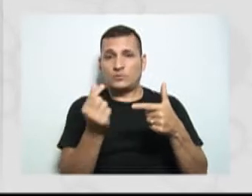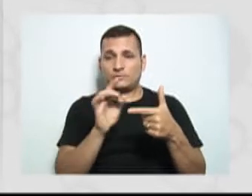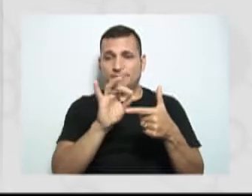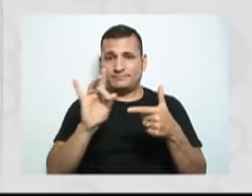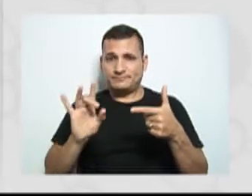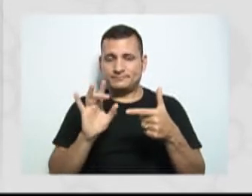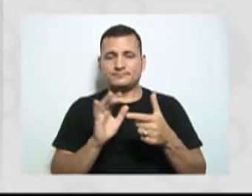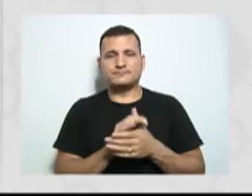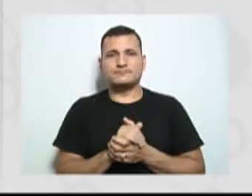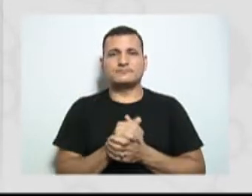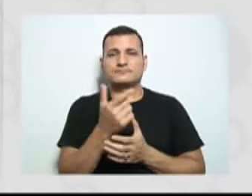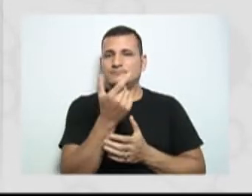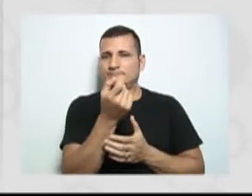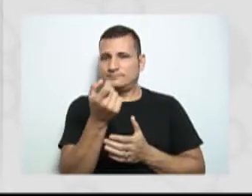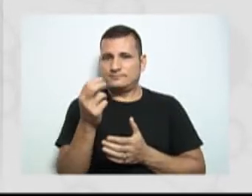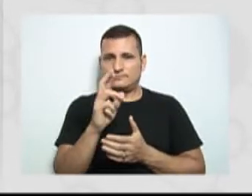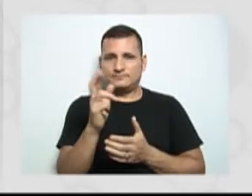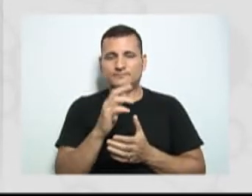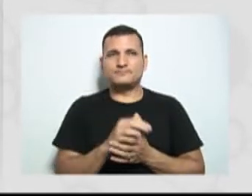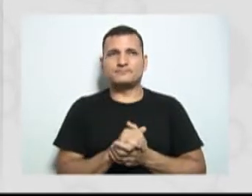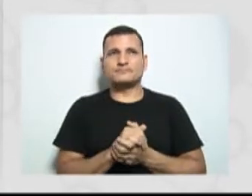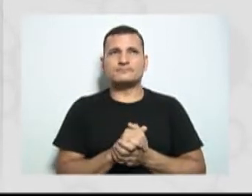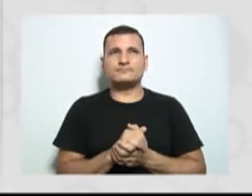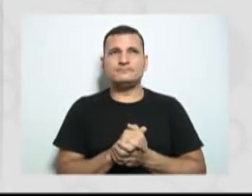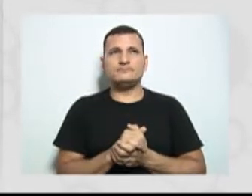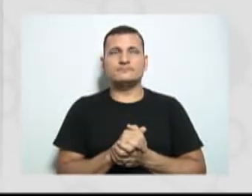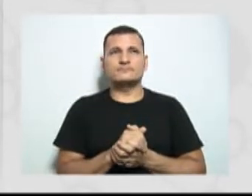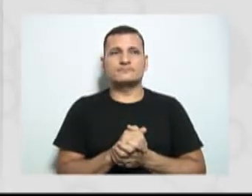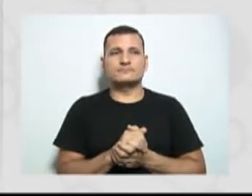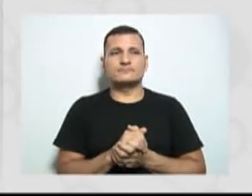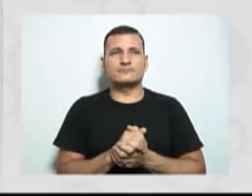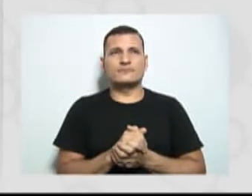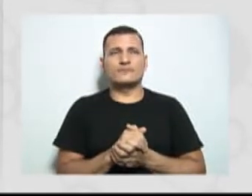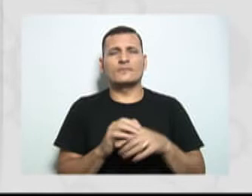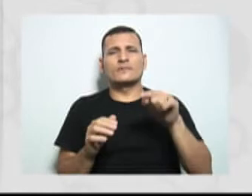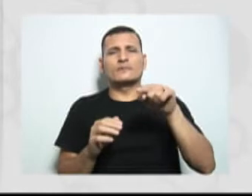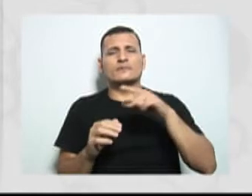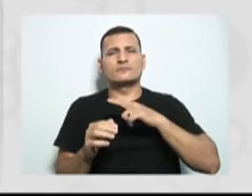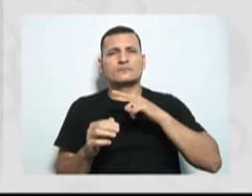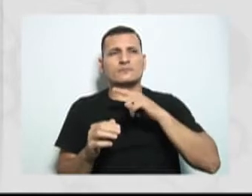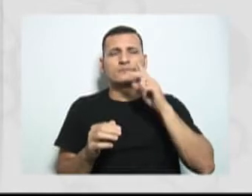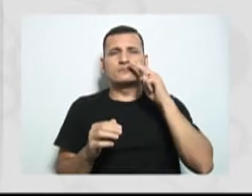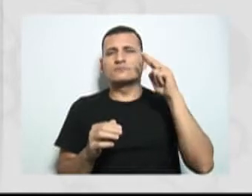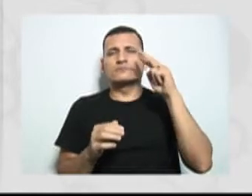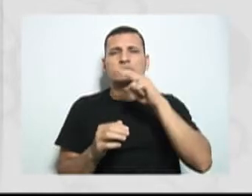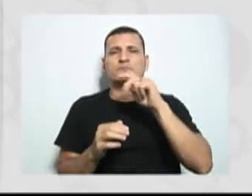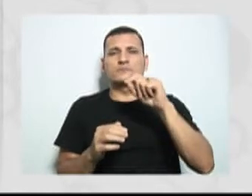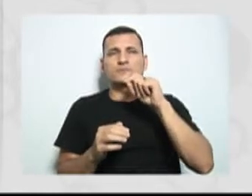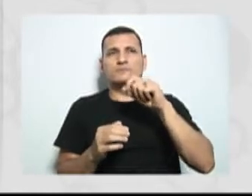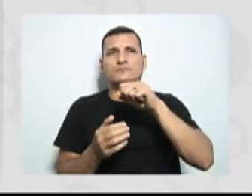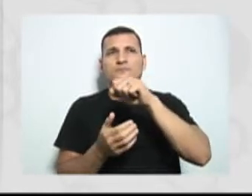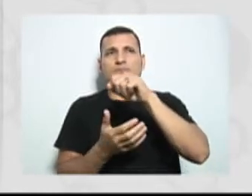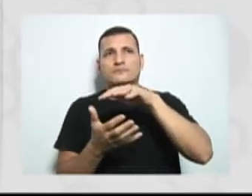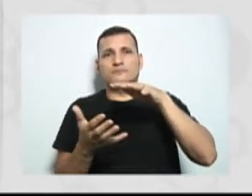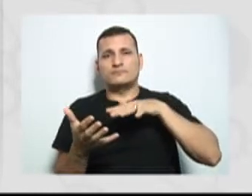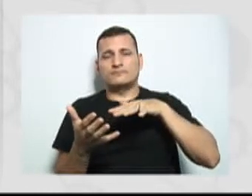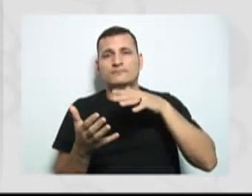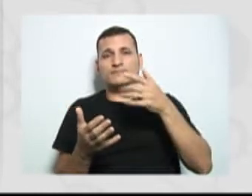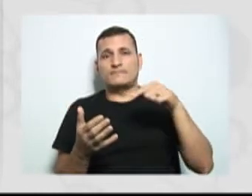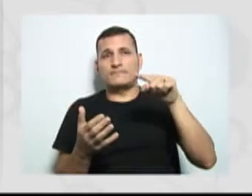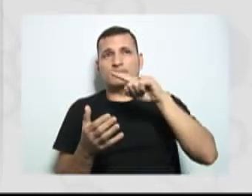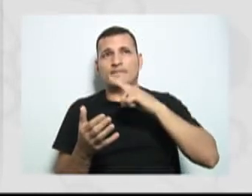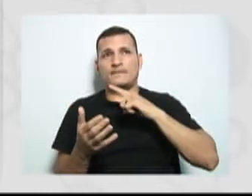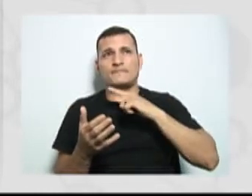aqui? Nós temos aqui uma pequena observação com relação à atividade de sala de vocês, que eu